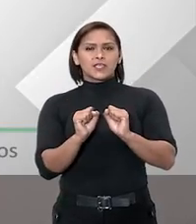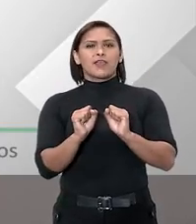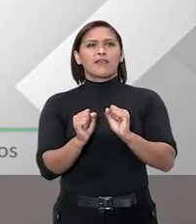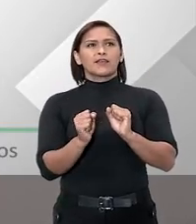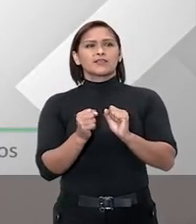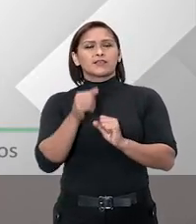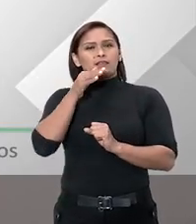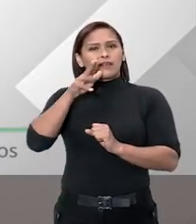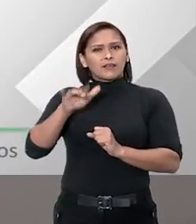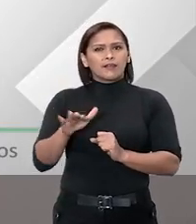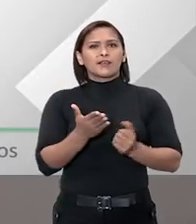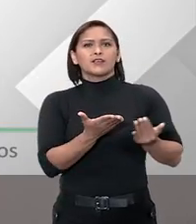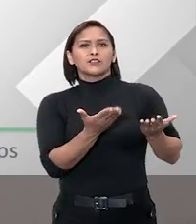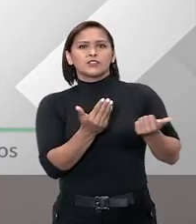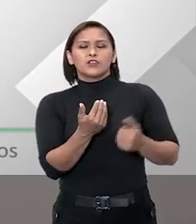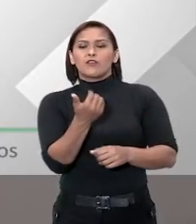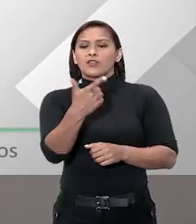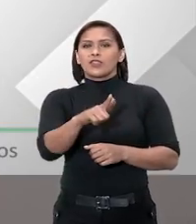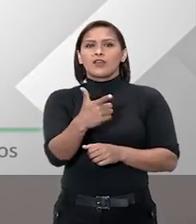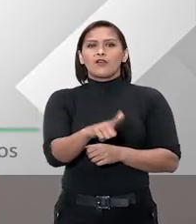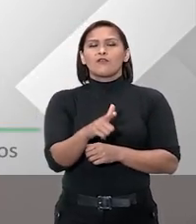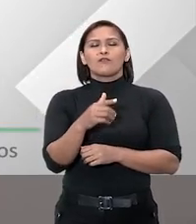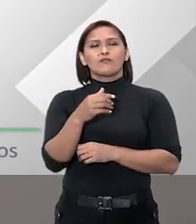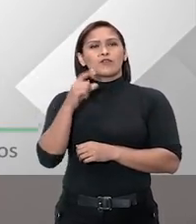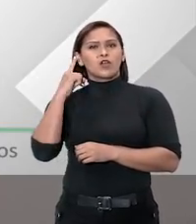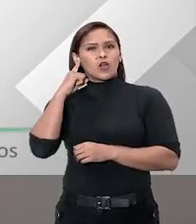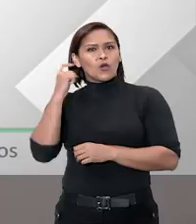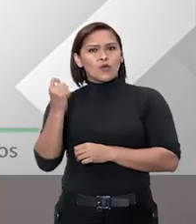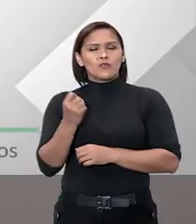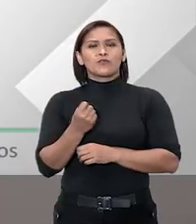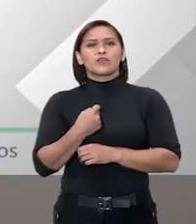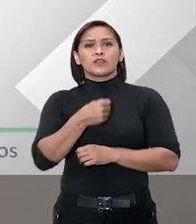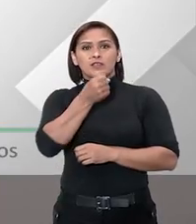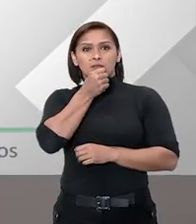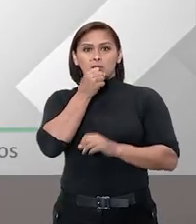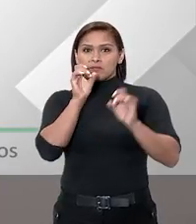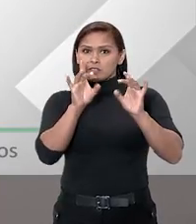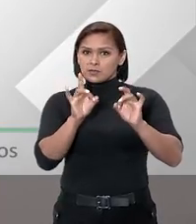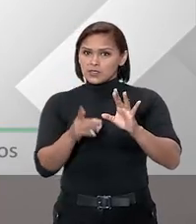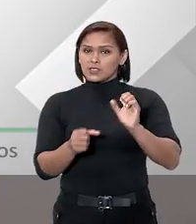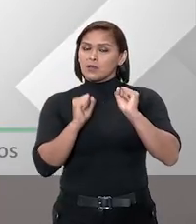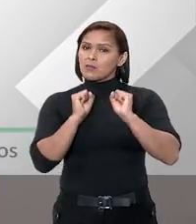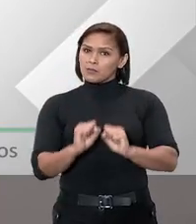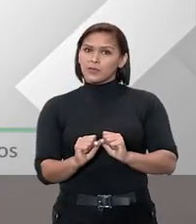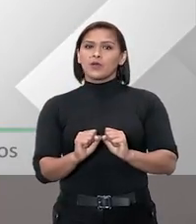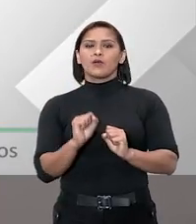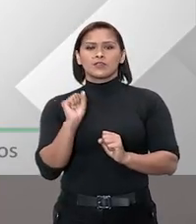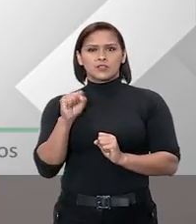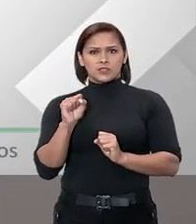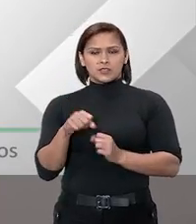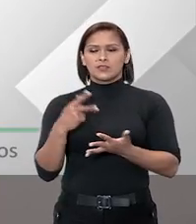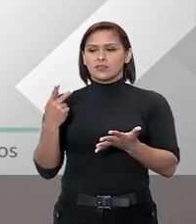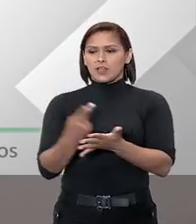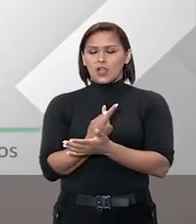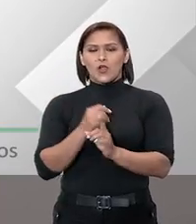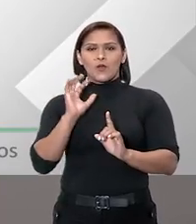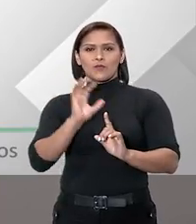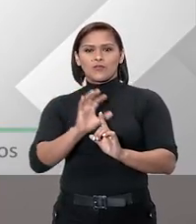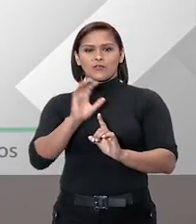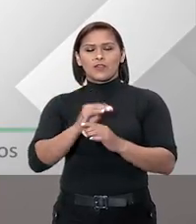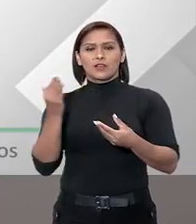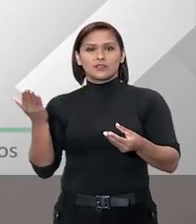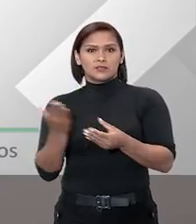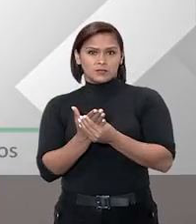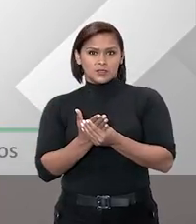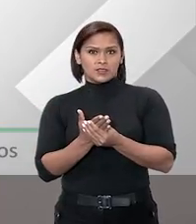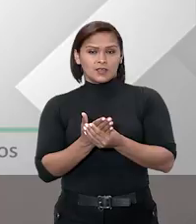essa criança ou esse adolescente não forem ouvidos através do depoimento especial, pode sim ocorrer o reflexo de uma